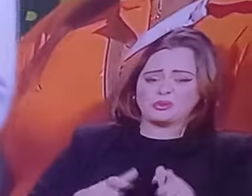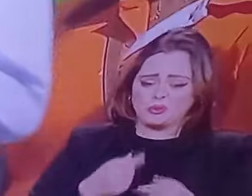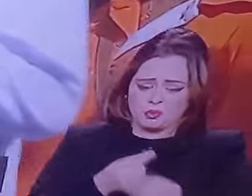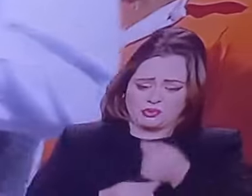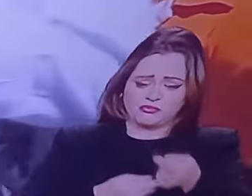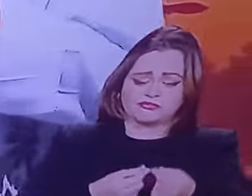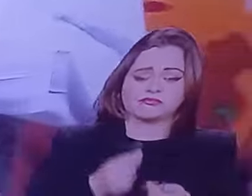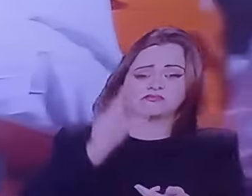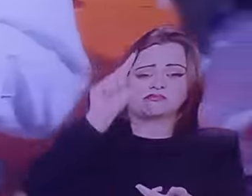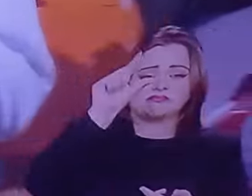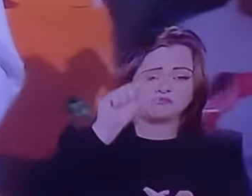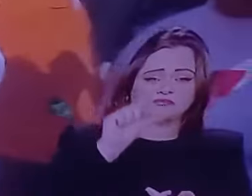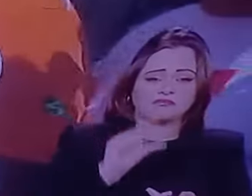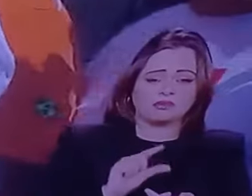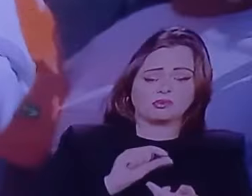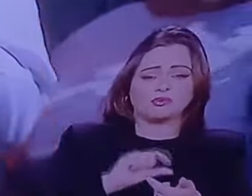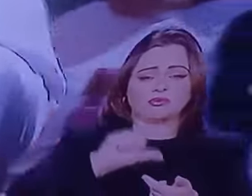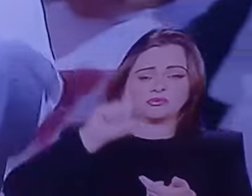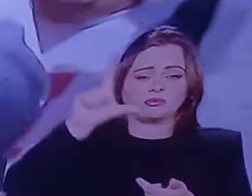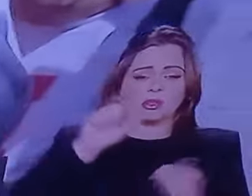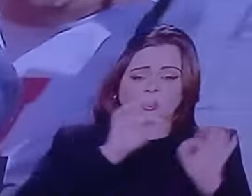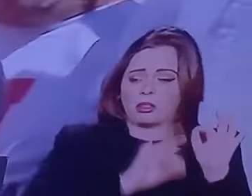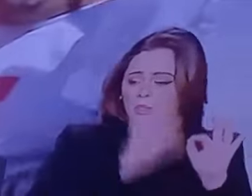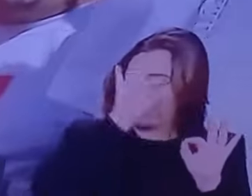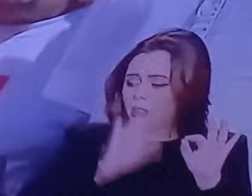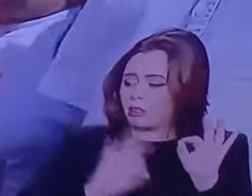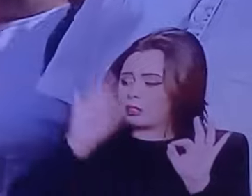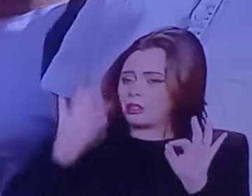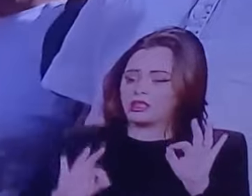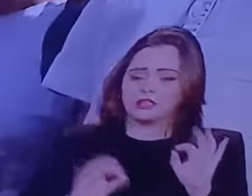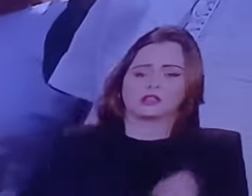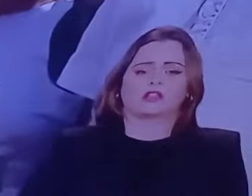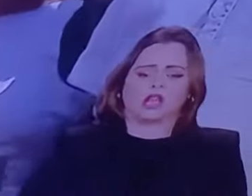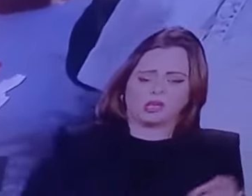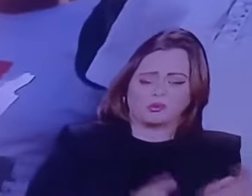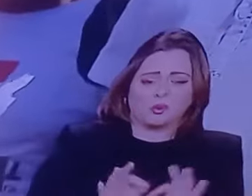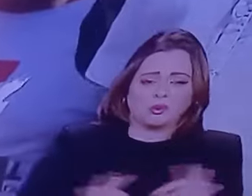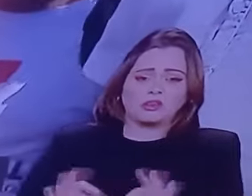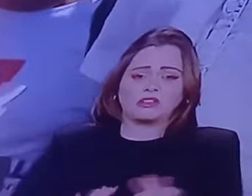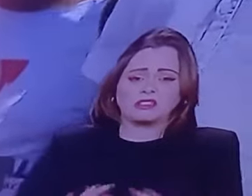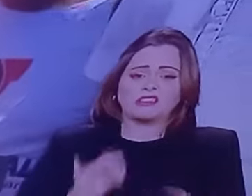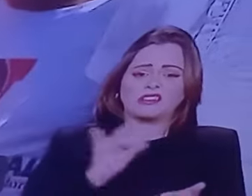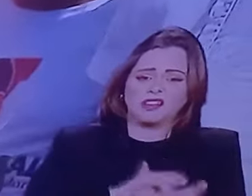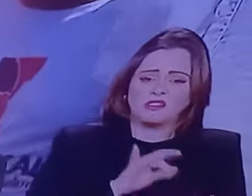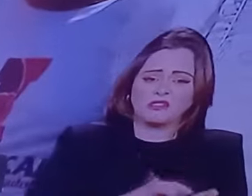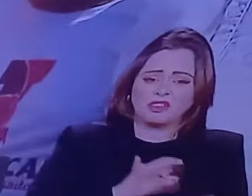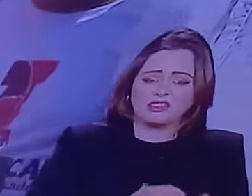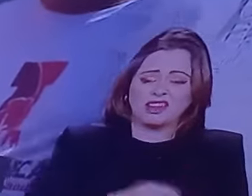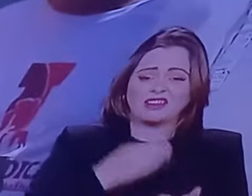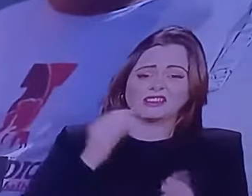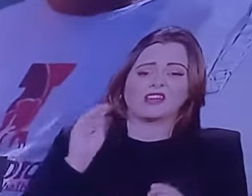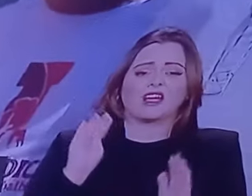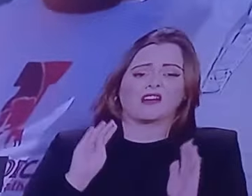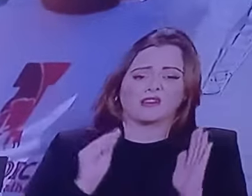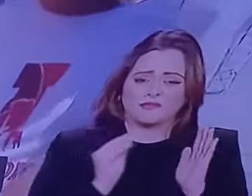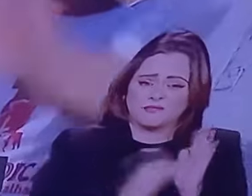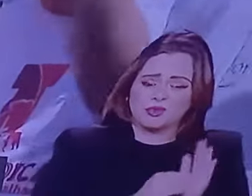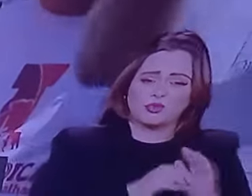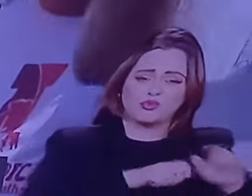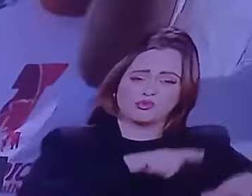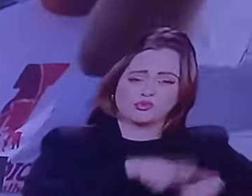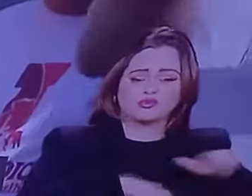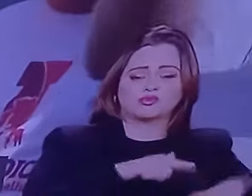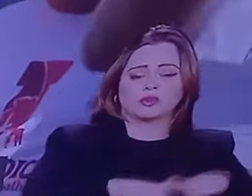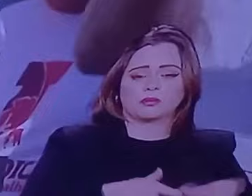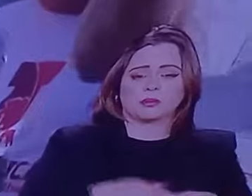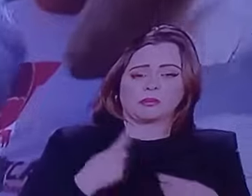juros não controla a inflação. Ela controla, na verdade, o desemprego nesse país, porque ela é